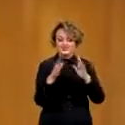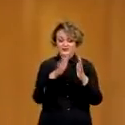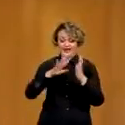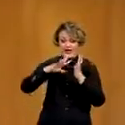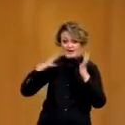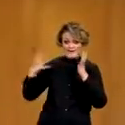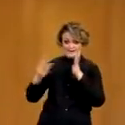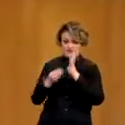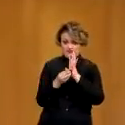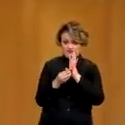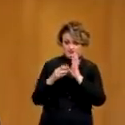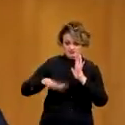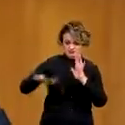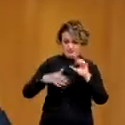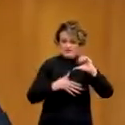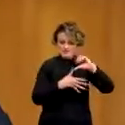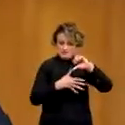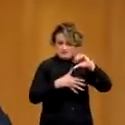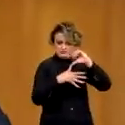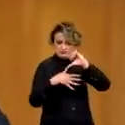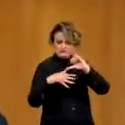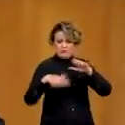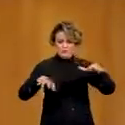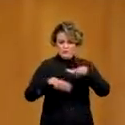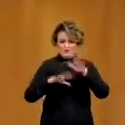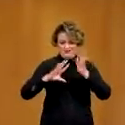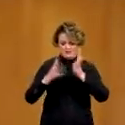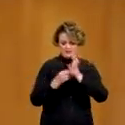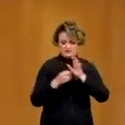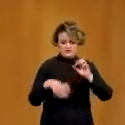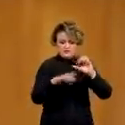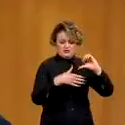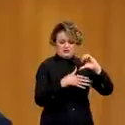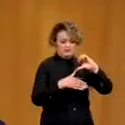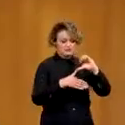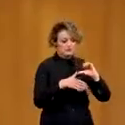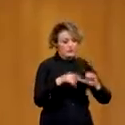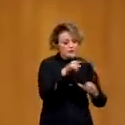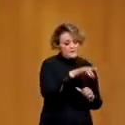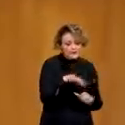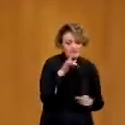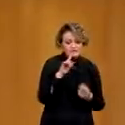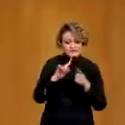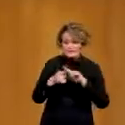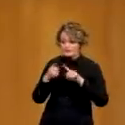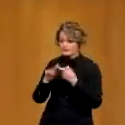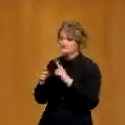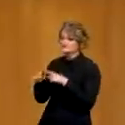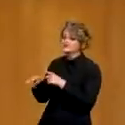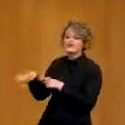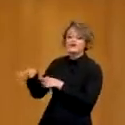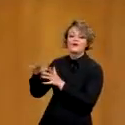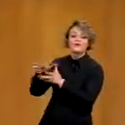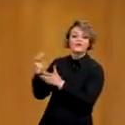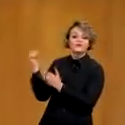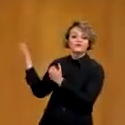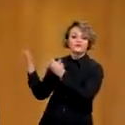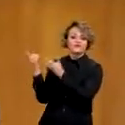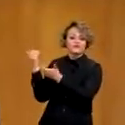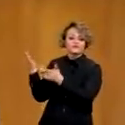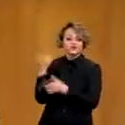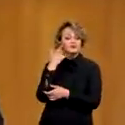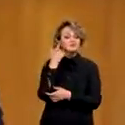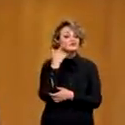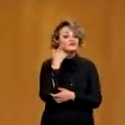da América do Sul e fazer disso um instrumento de negociação com o mundo desenvolvido, para que a